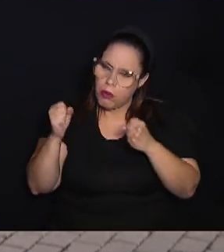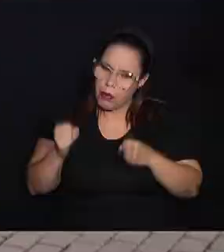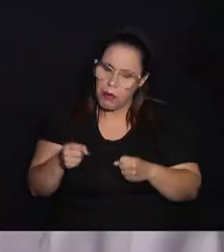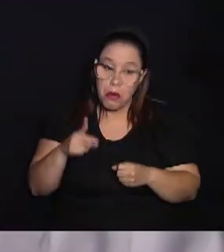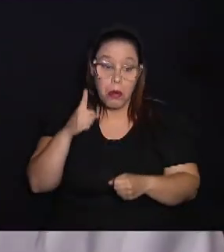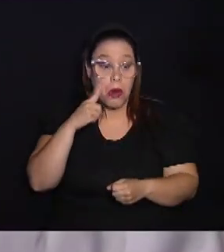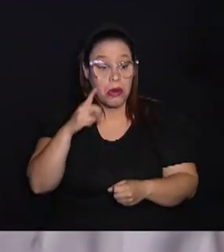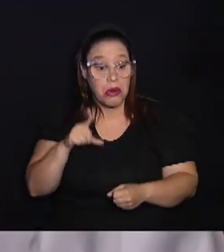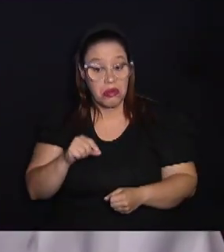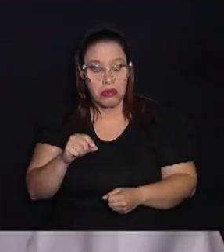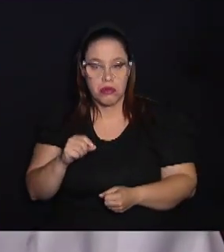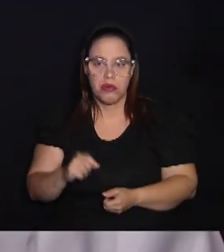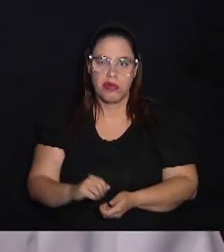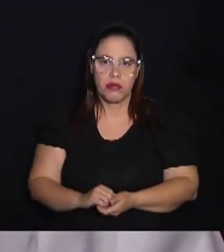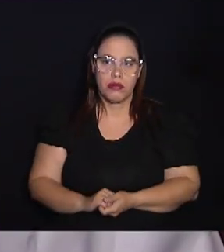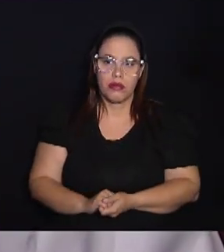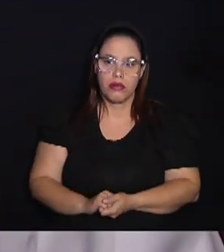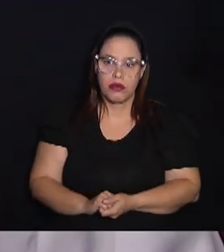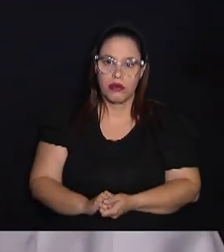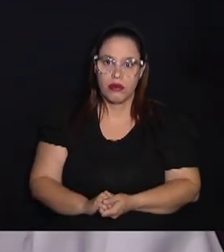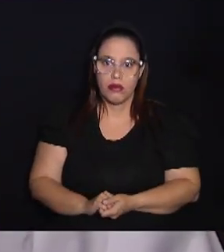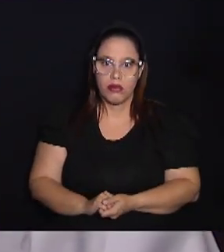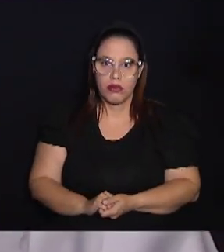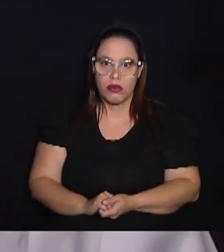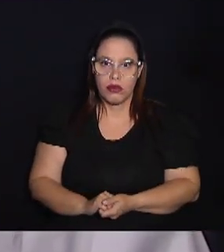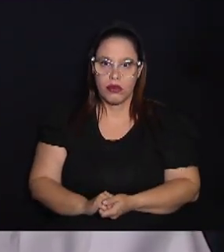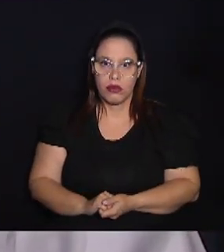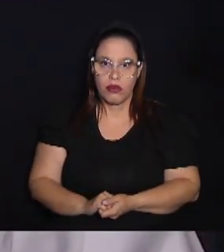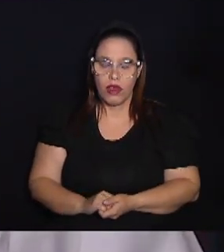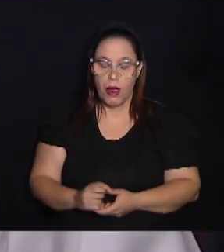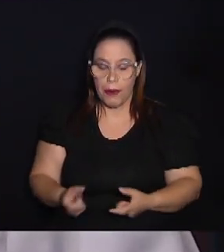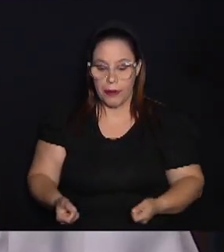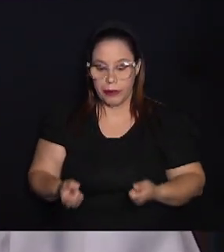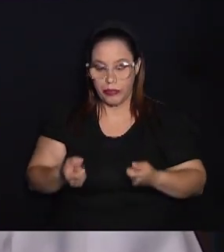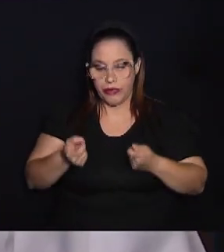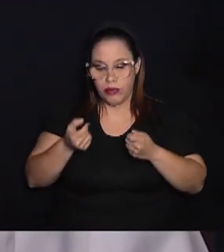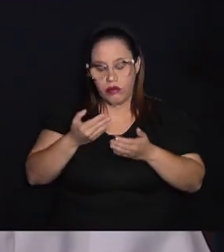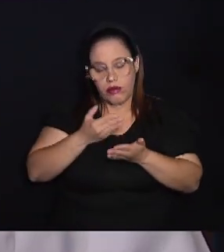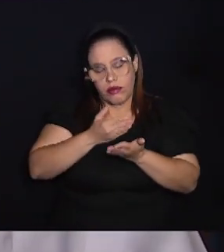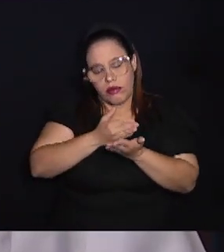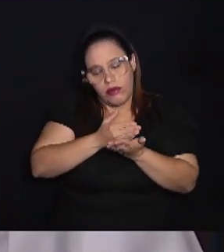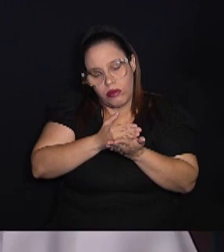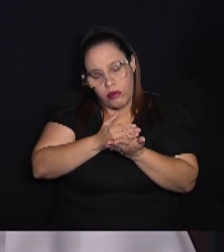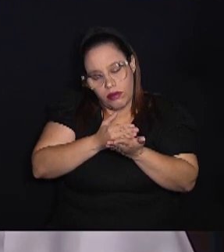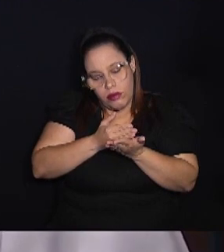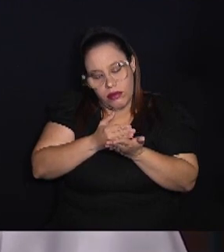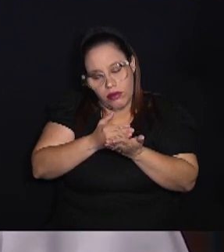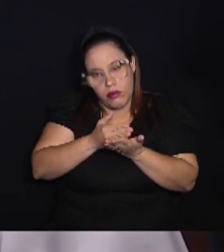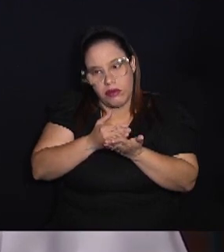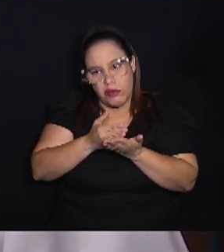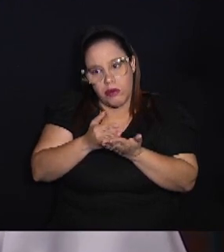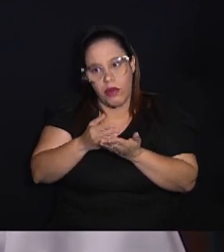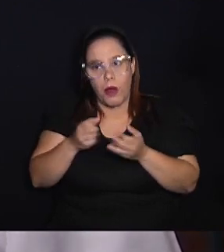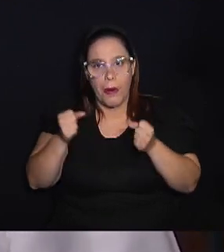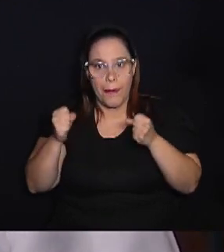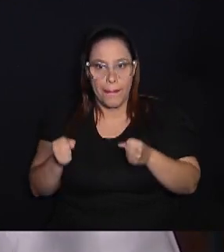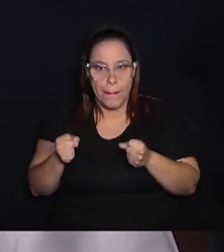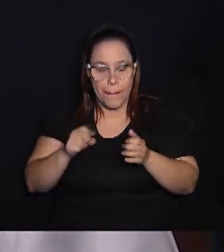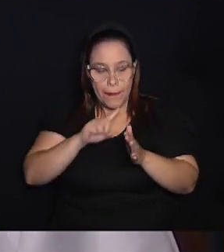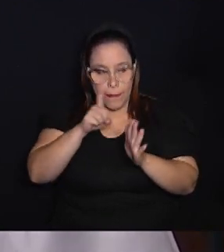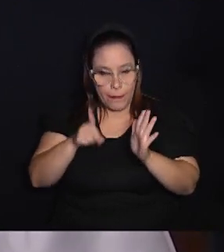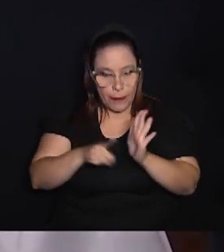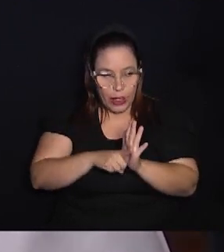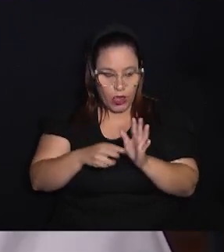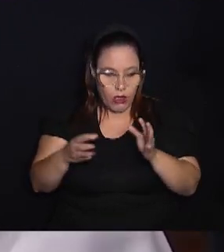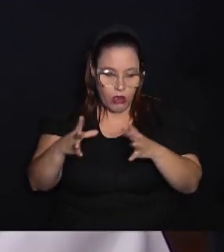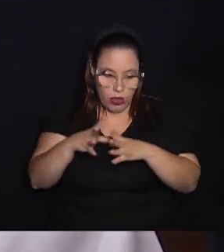observações simples. Se nós tivermos um câncer na fase inicial, nós podemos chegar a taxas de